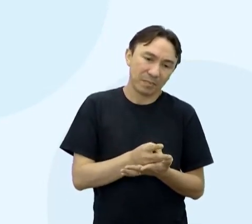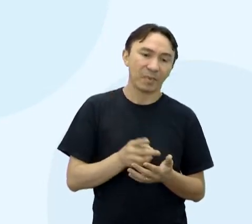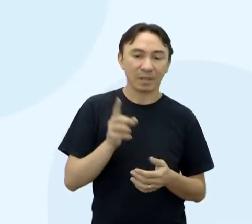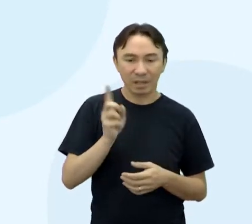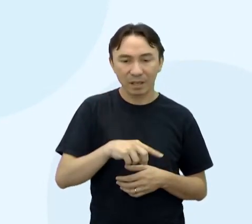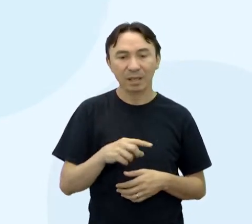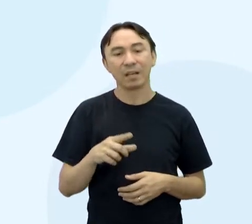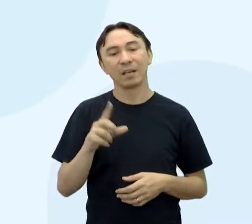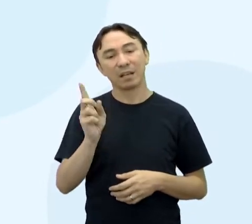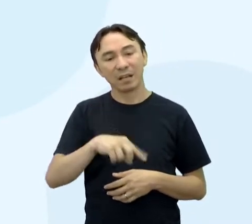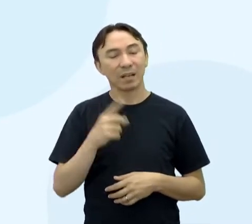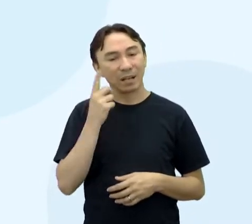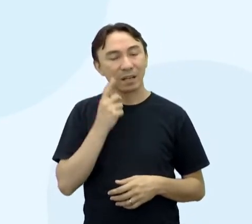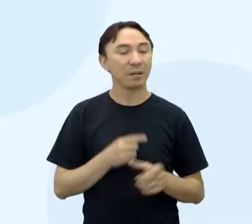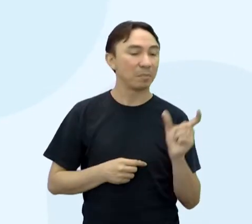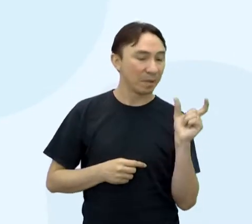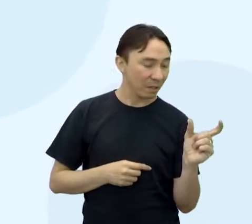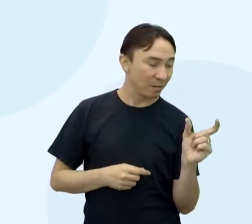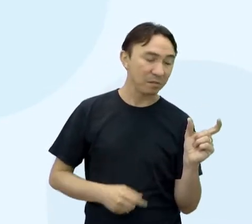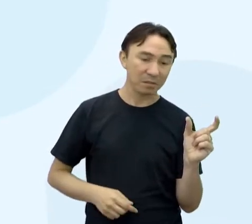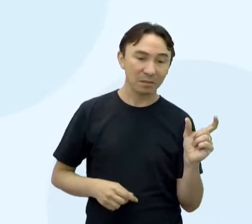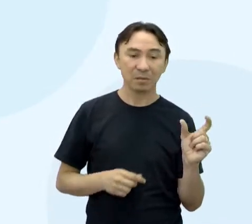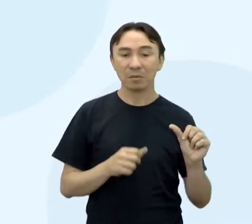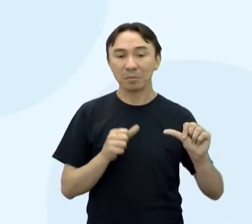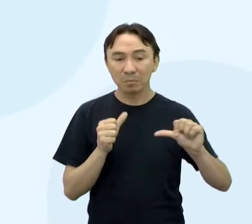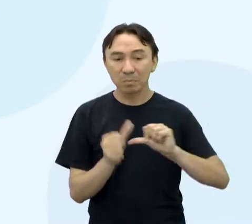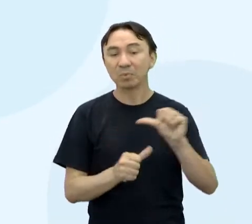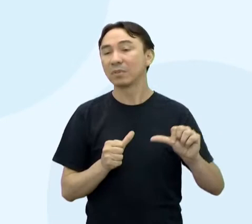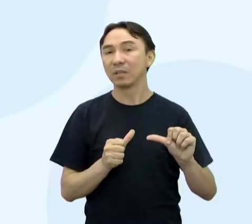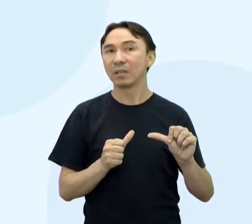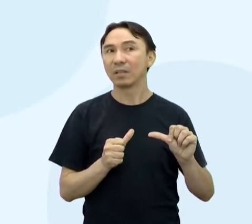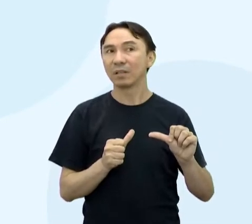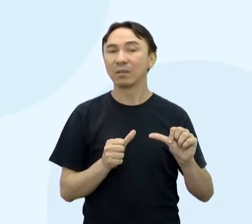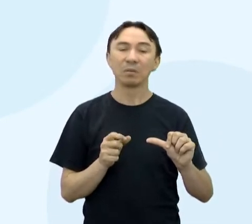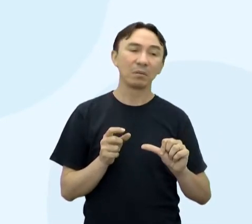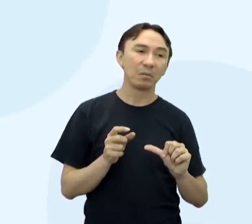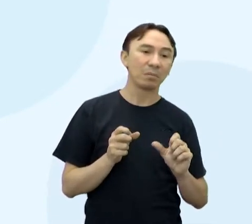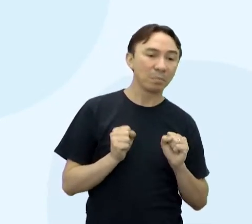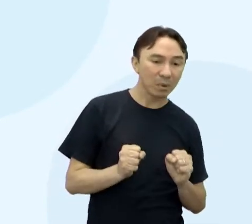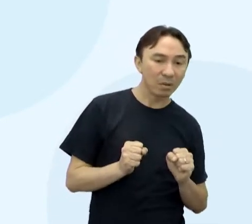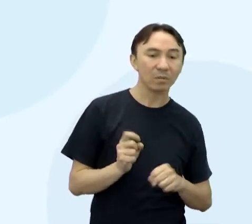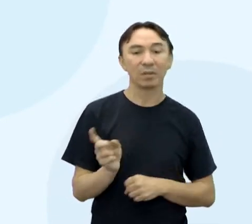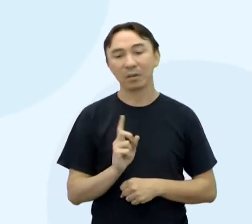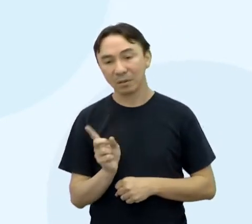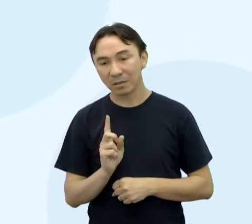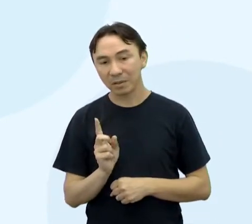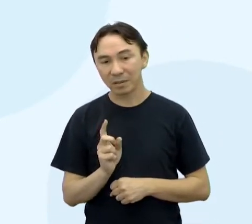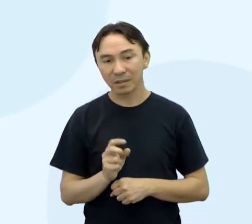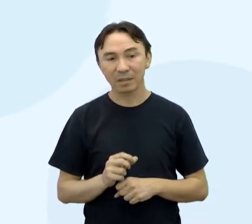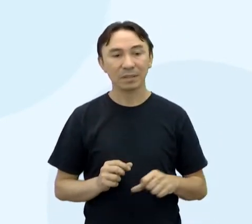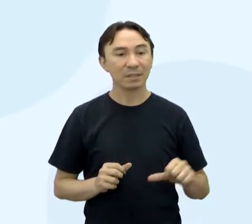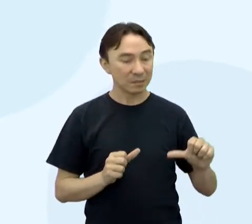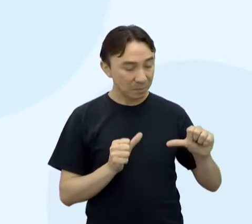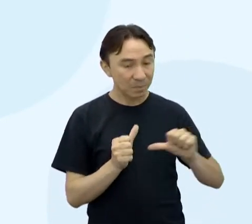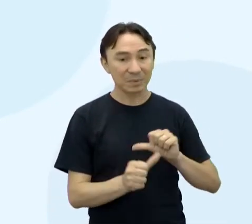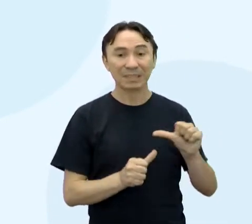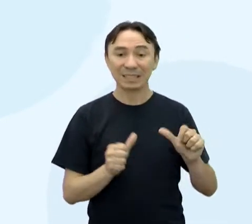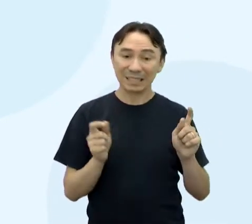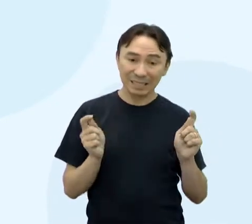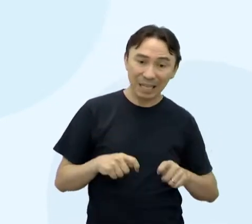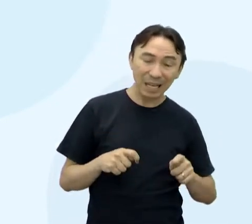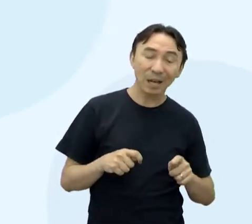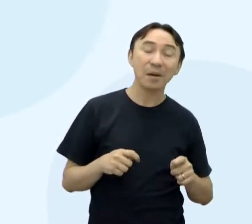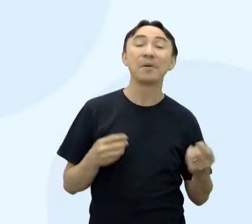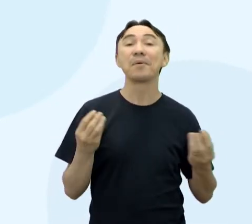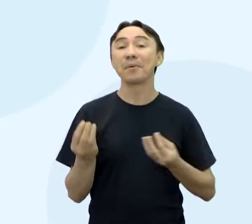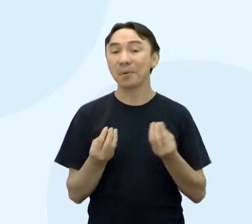significados são imutáveis, únicos ou podem ser modificados? Se sim, diga o que influencia essas modificações.